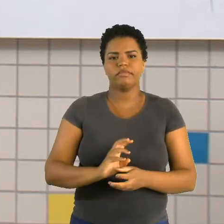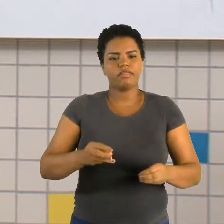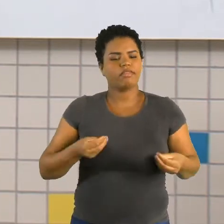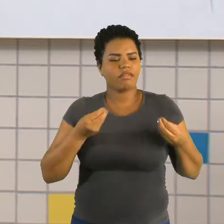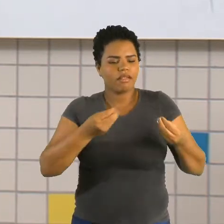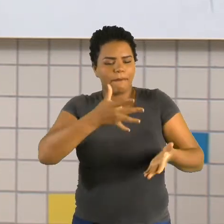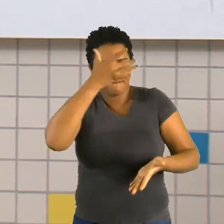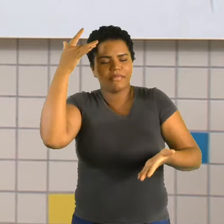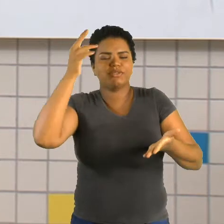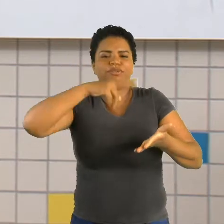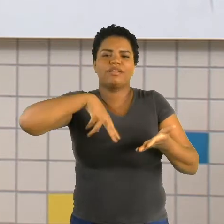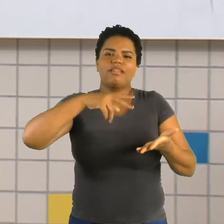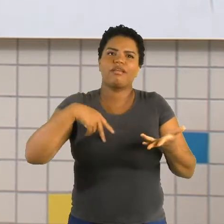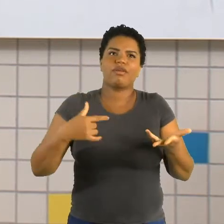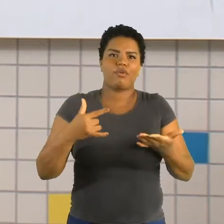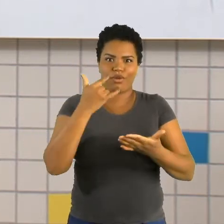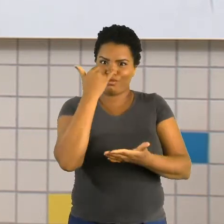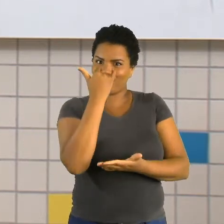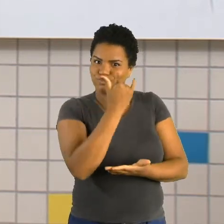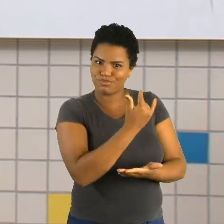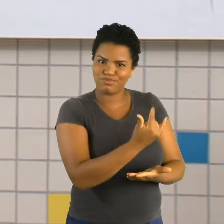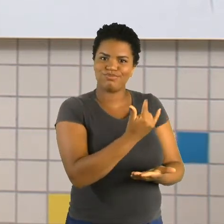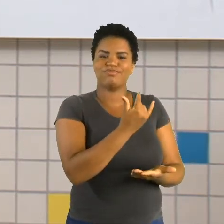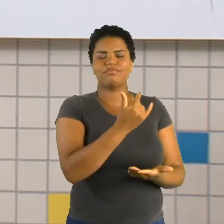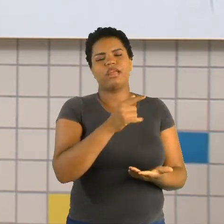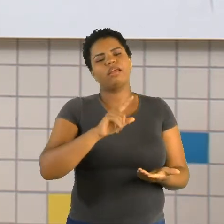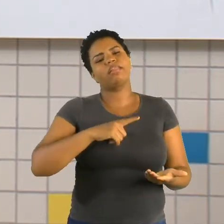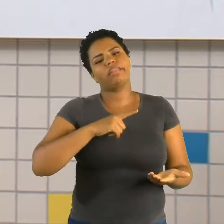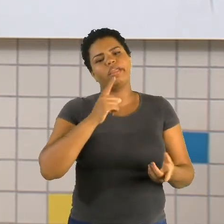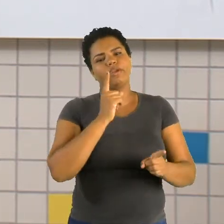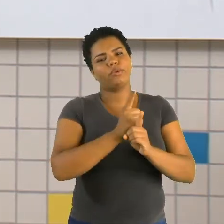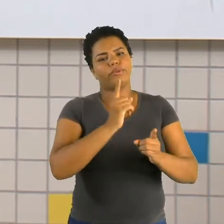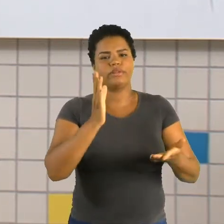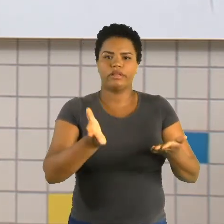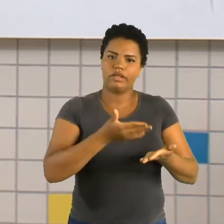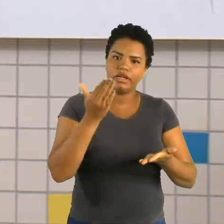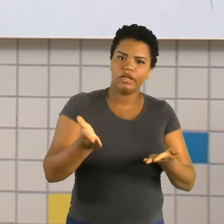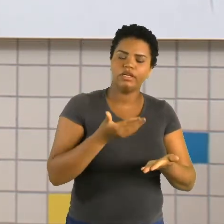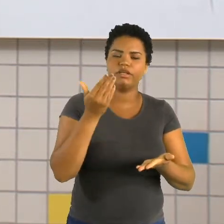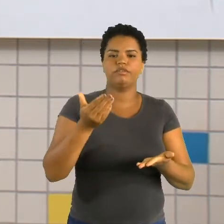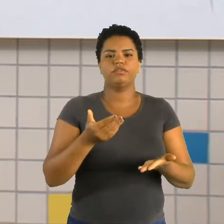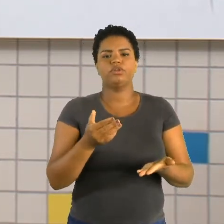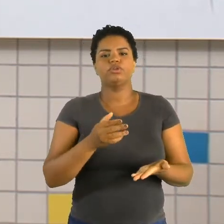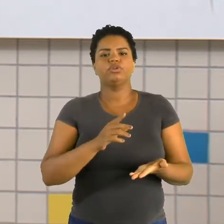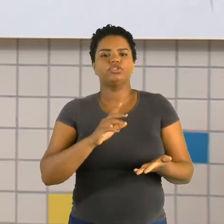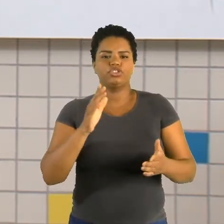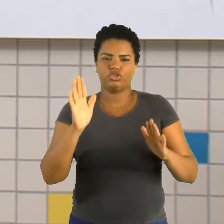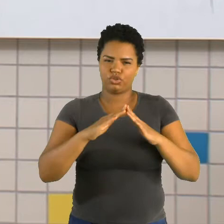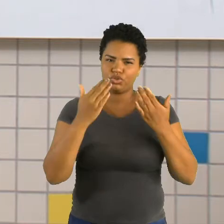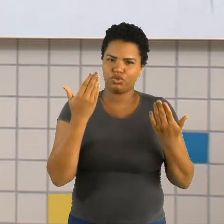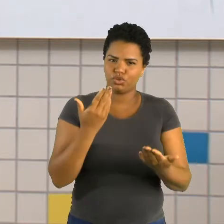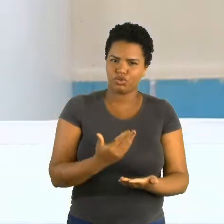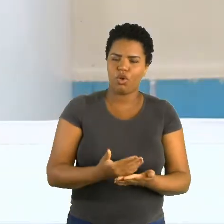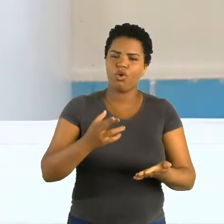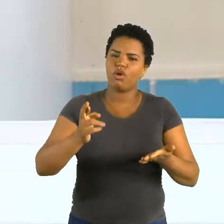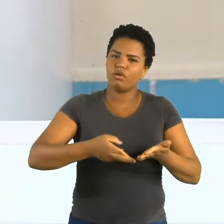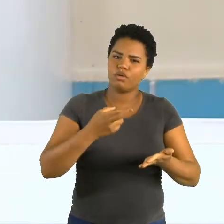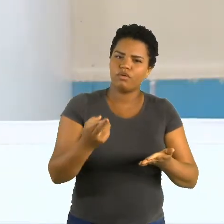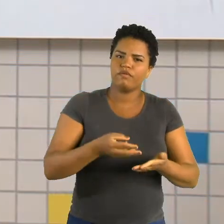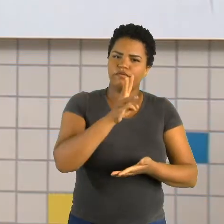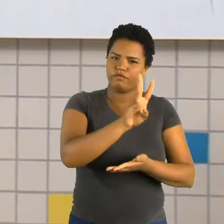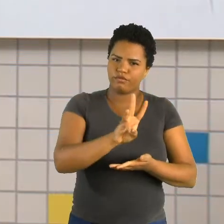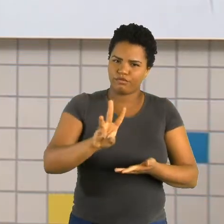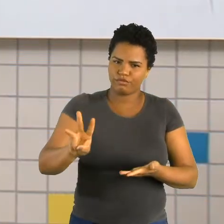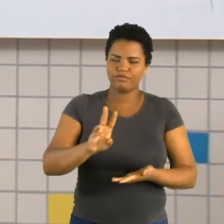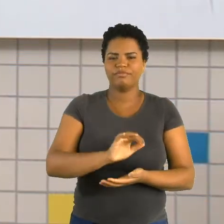leitura atraente, são encontradas em livros didáticos, revistas, sites.